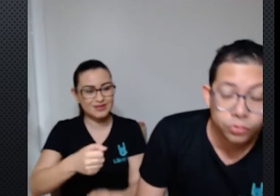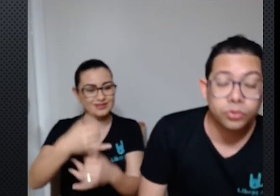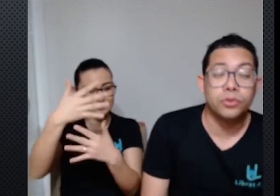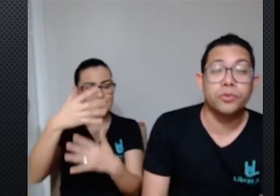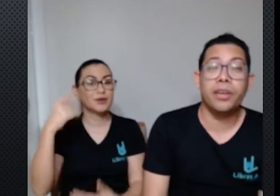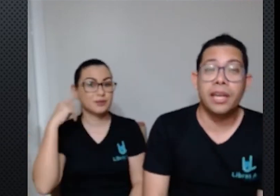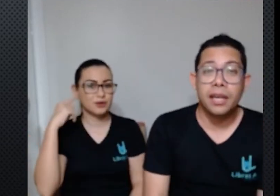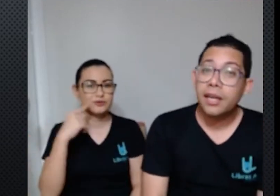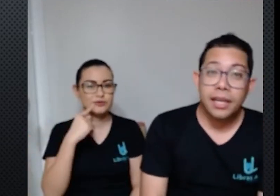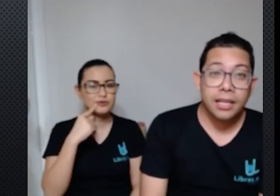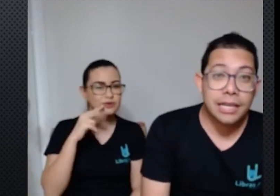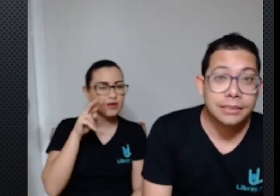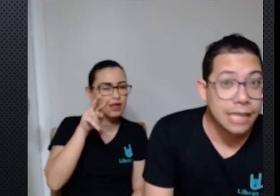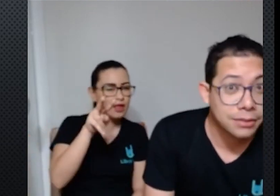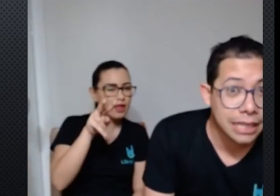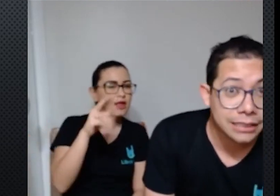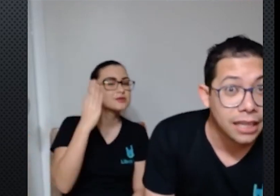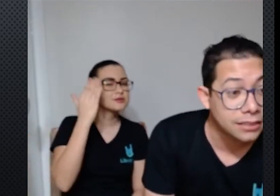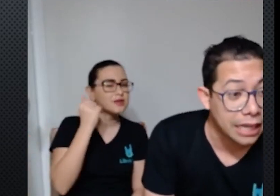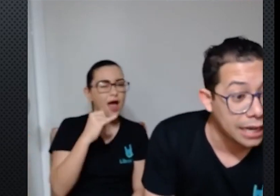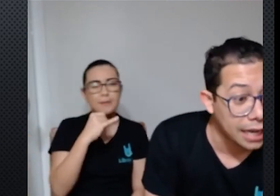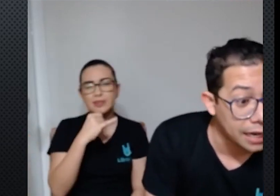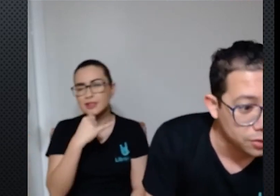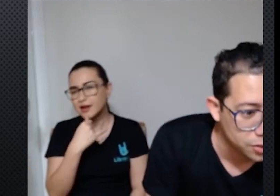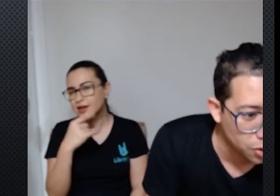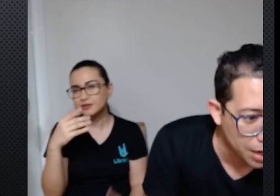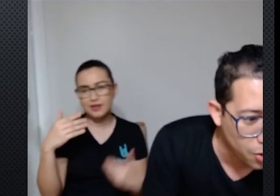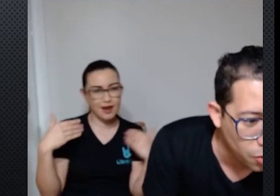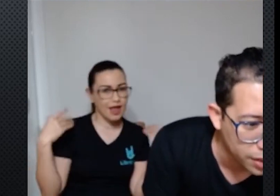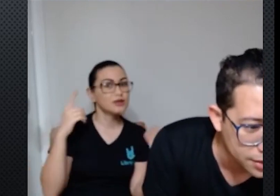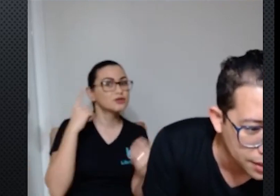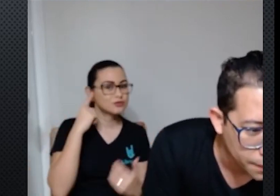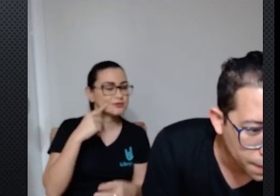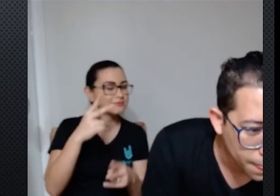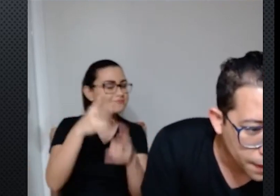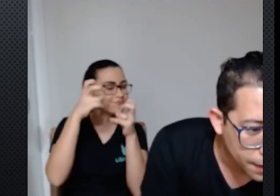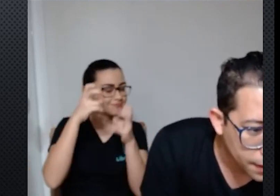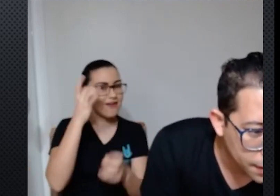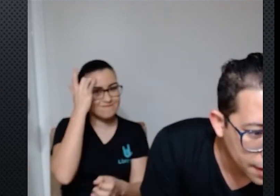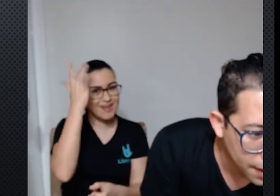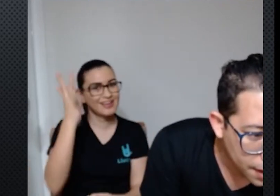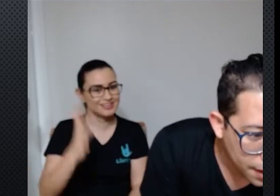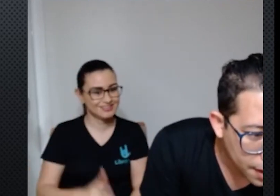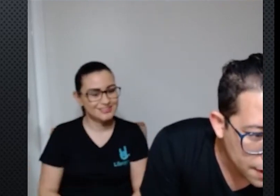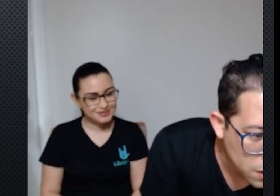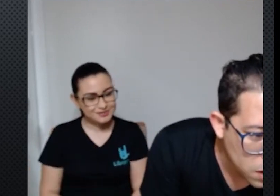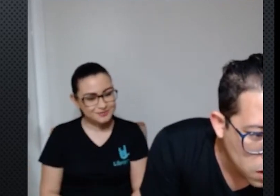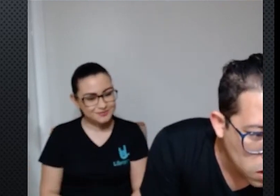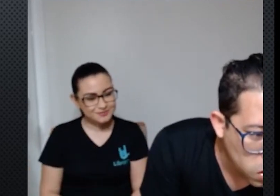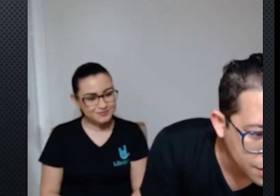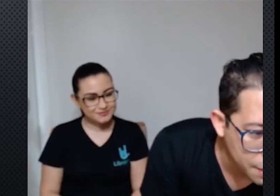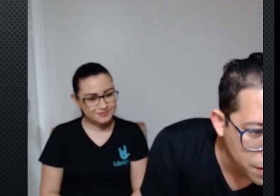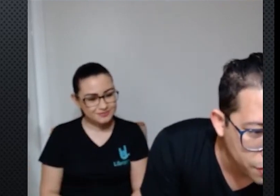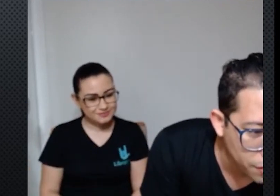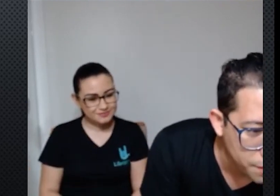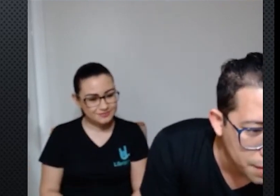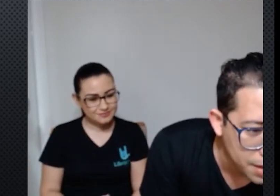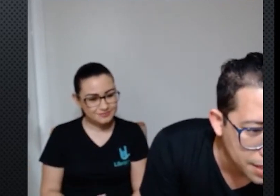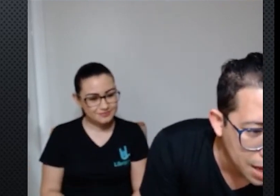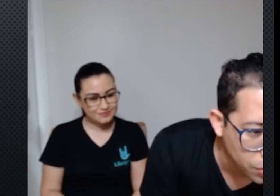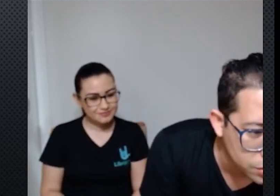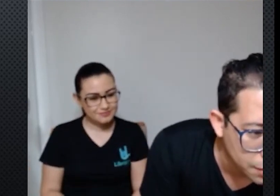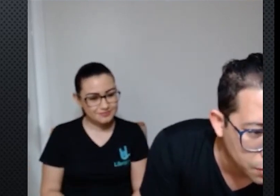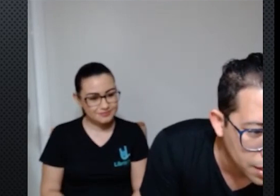O surdo vê, já sabe, se tá triste, tá alegre, aconteceu alguma coisa, né? A Sabina falou, vem